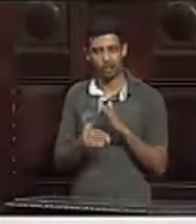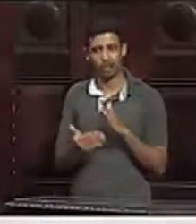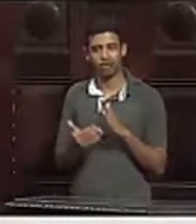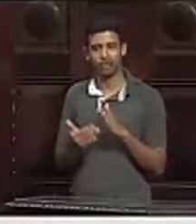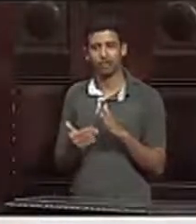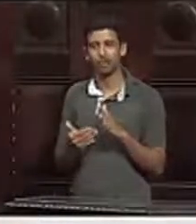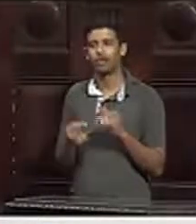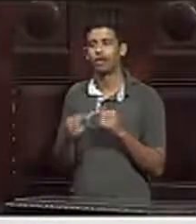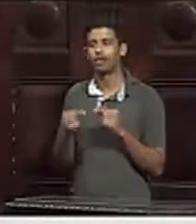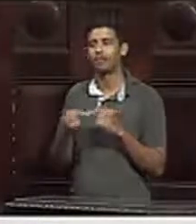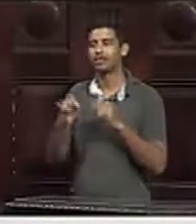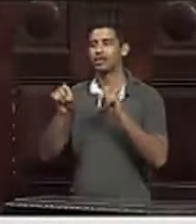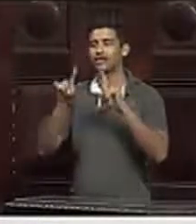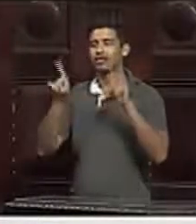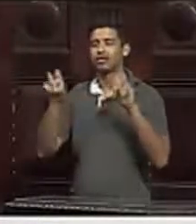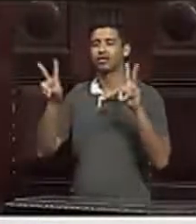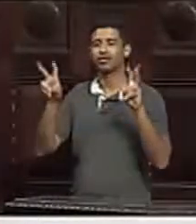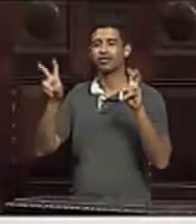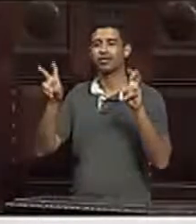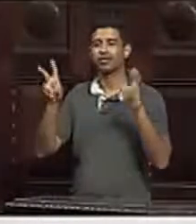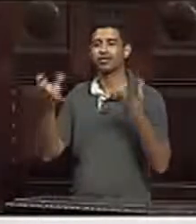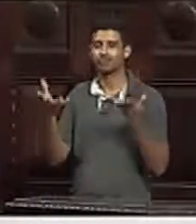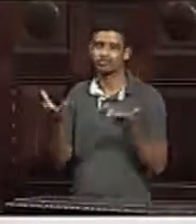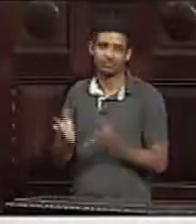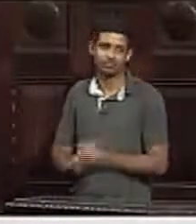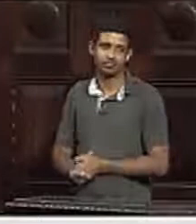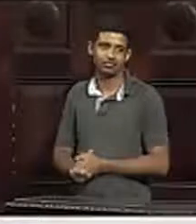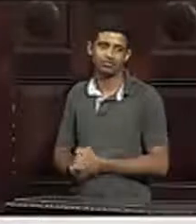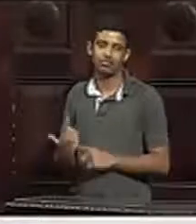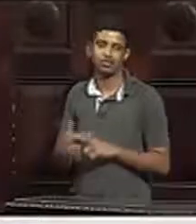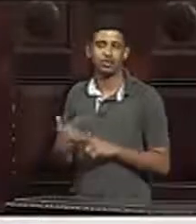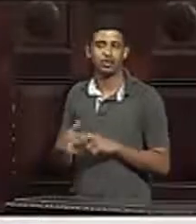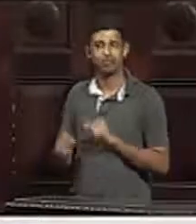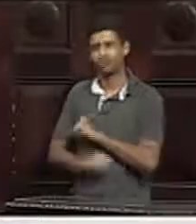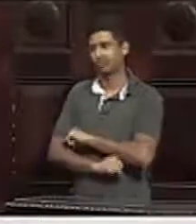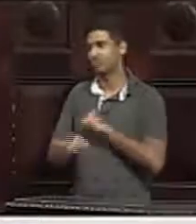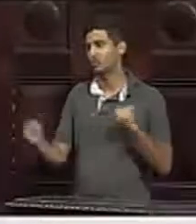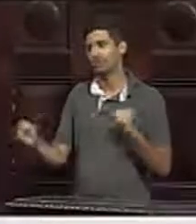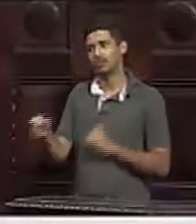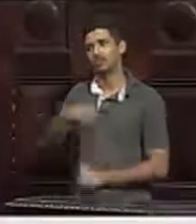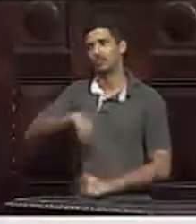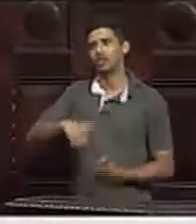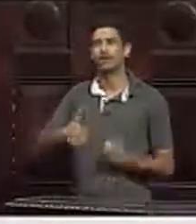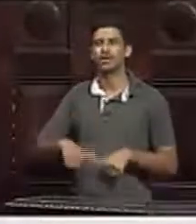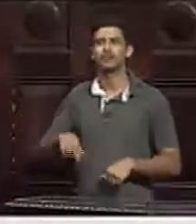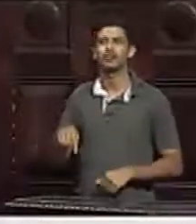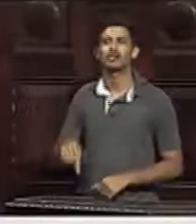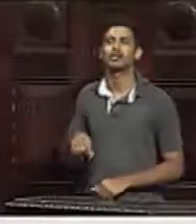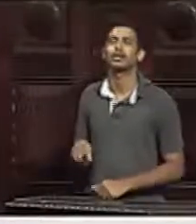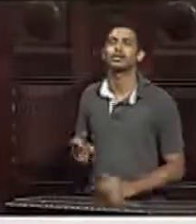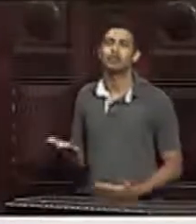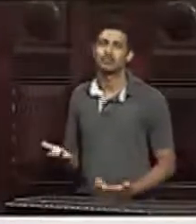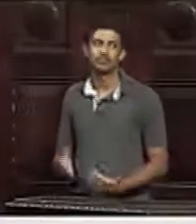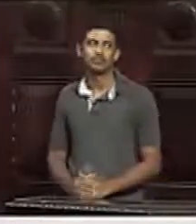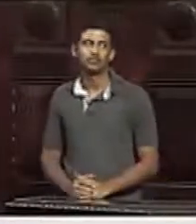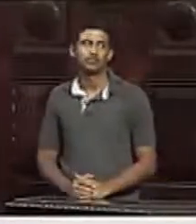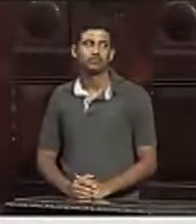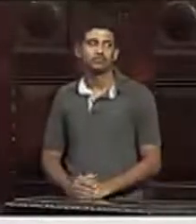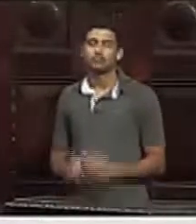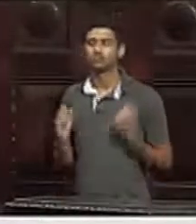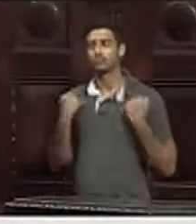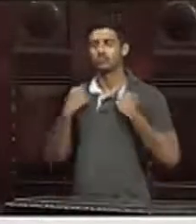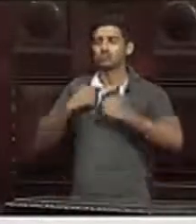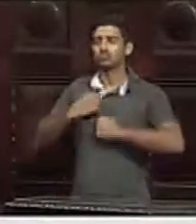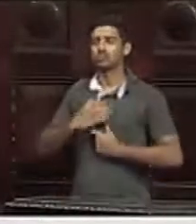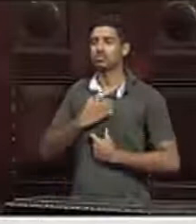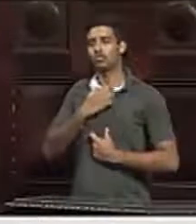da economia. Porque não é possível que nós fiquemos aqui na epiderme